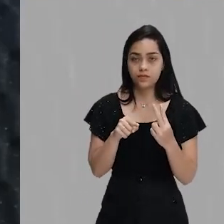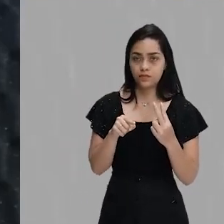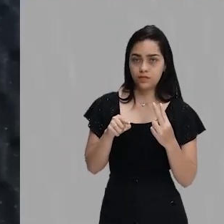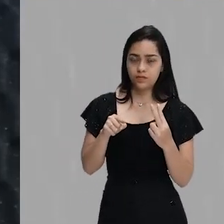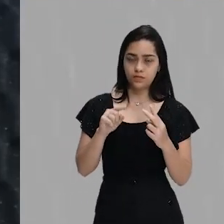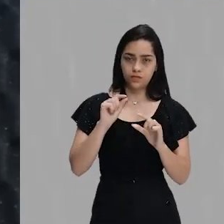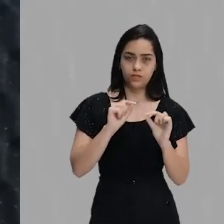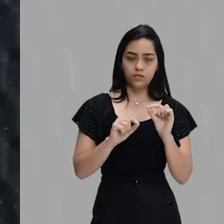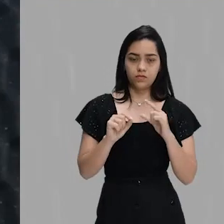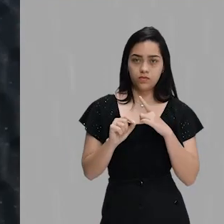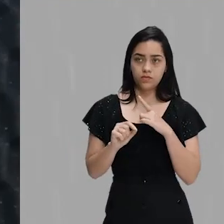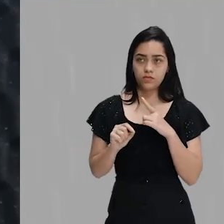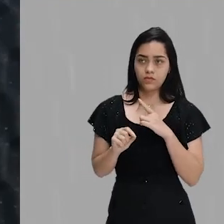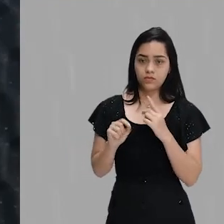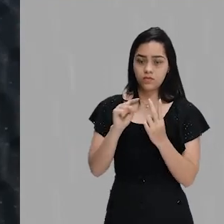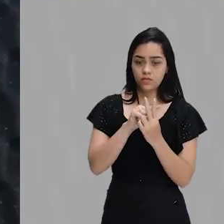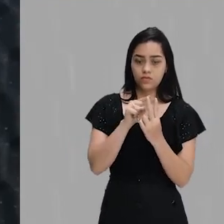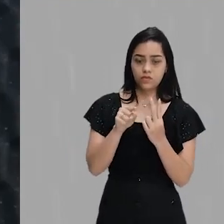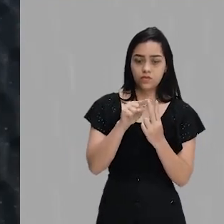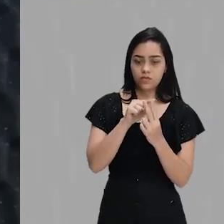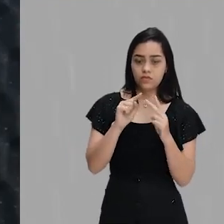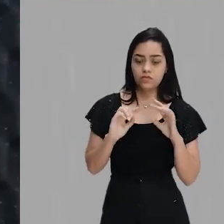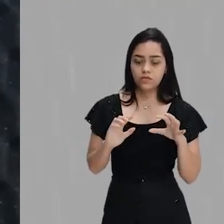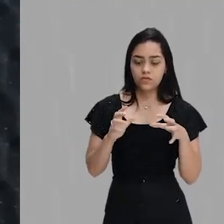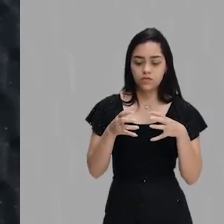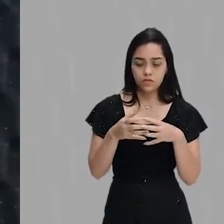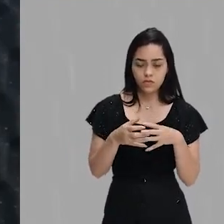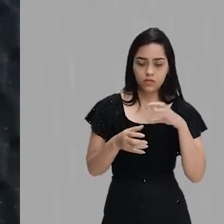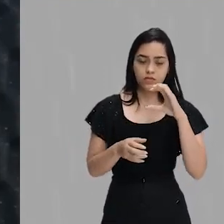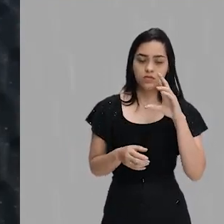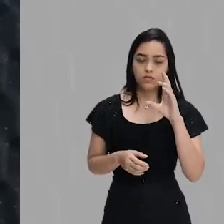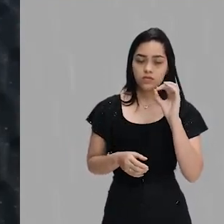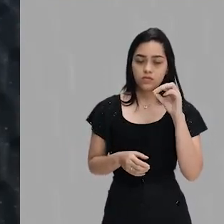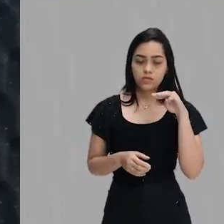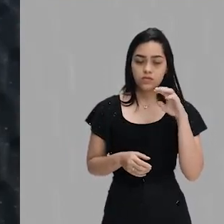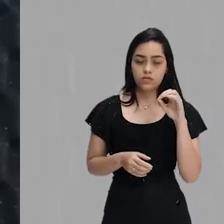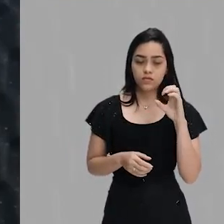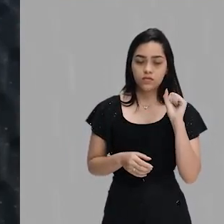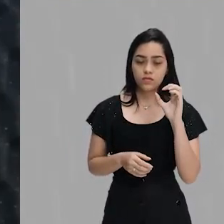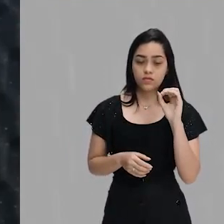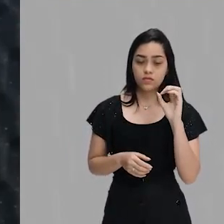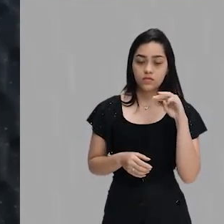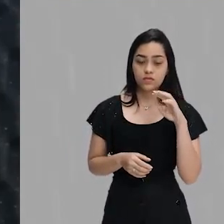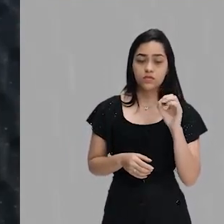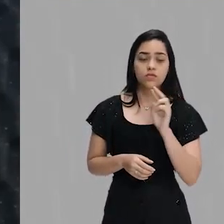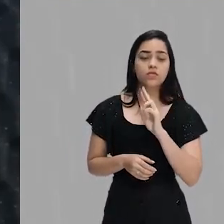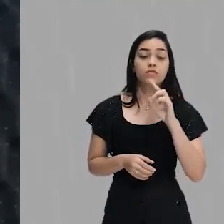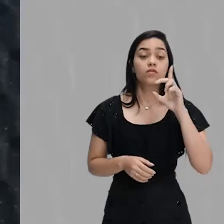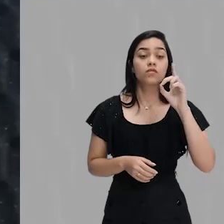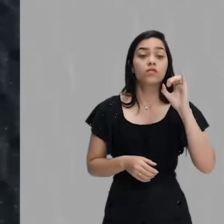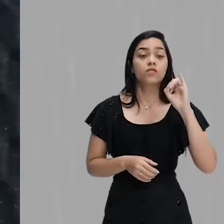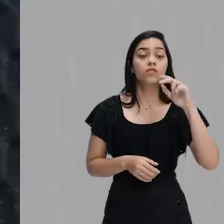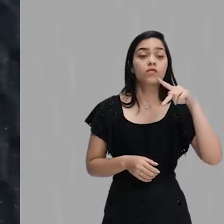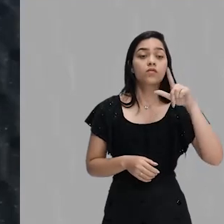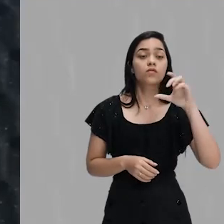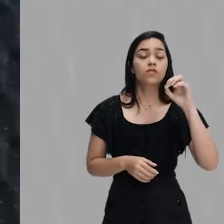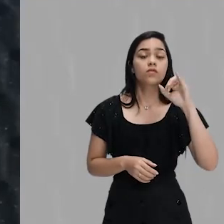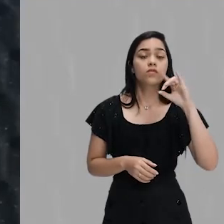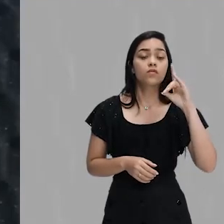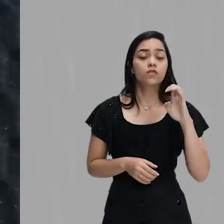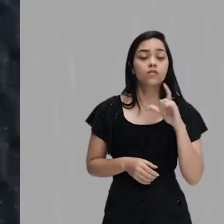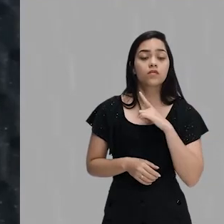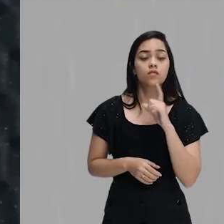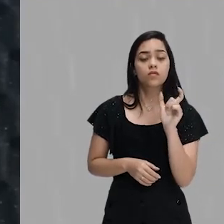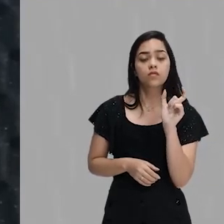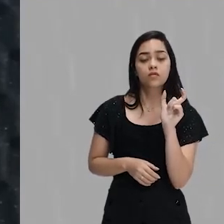caso dos indivíduos que têm dois conjuntos cromossômicos, a gente diz que eles são diploides. Por isso que nós vamos perceber aqui esse